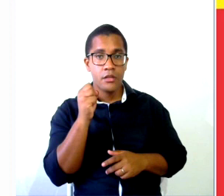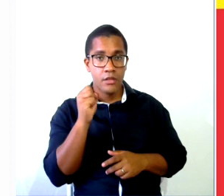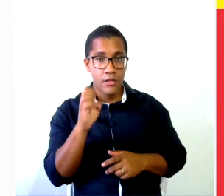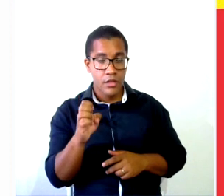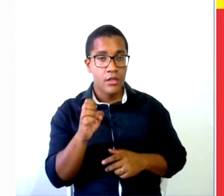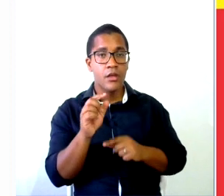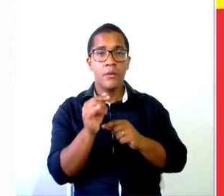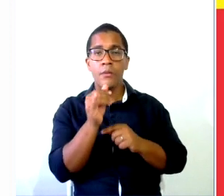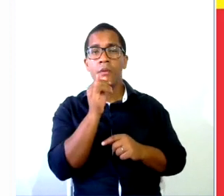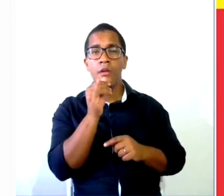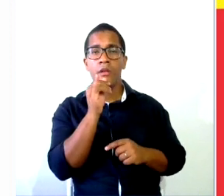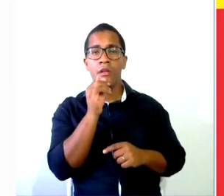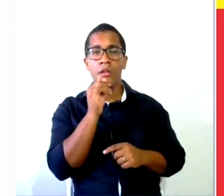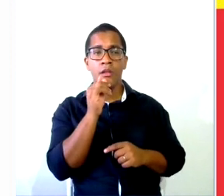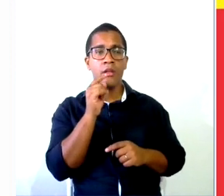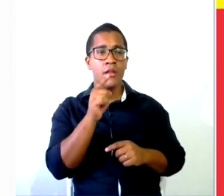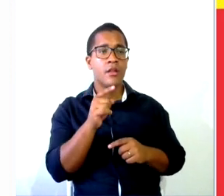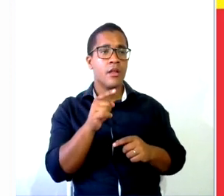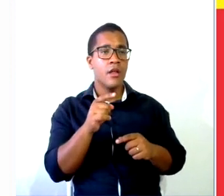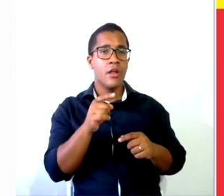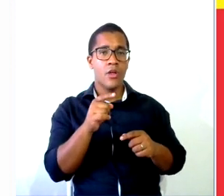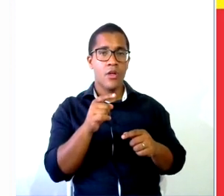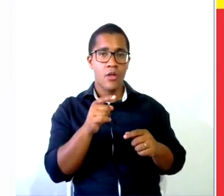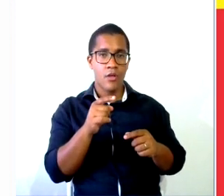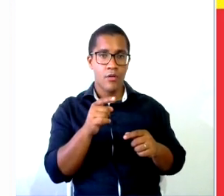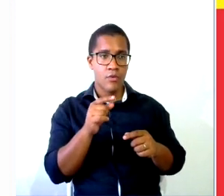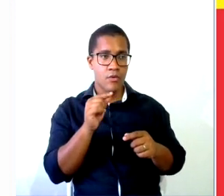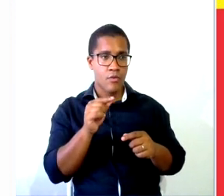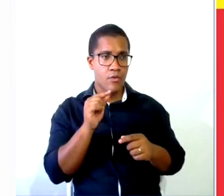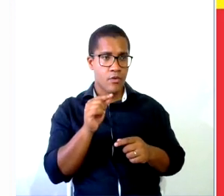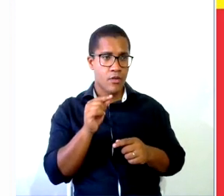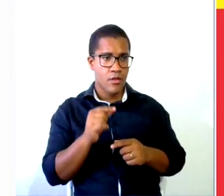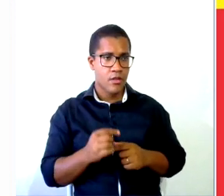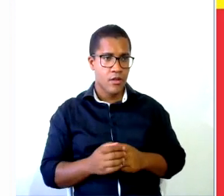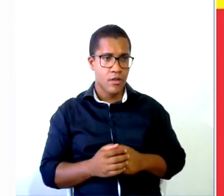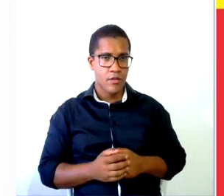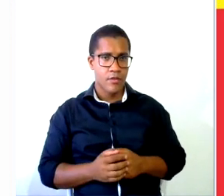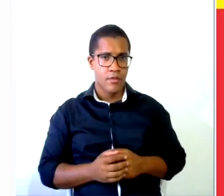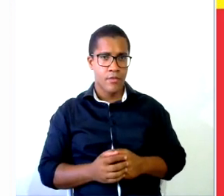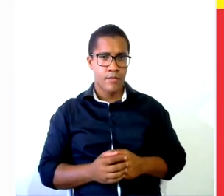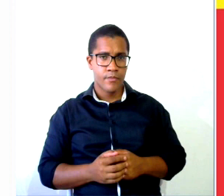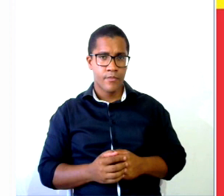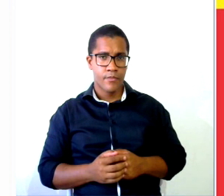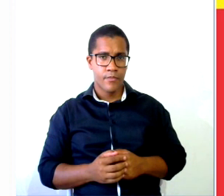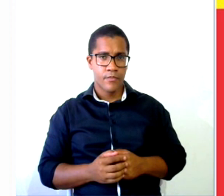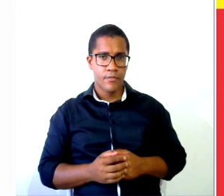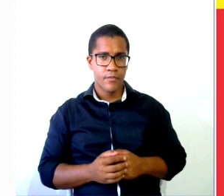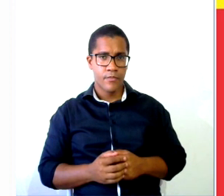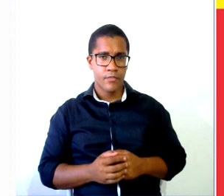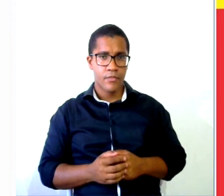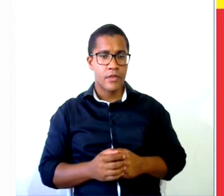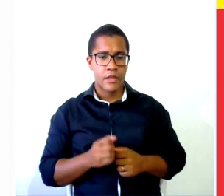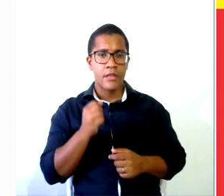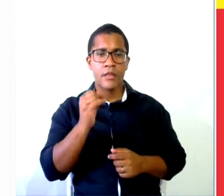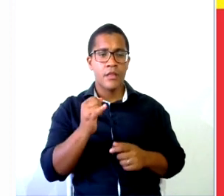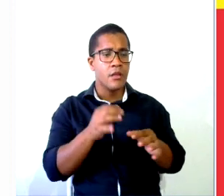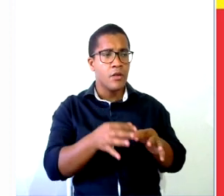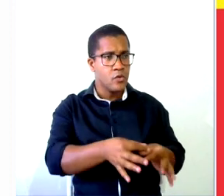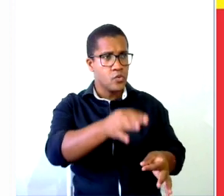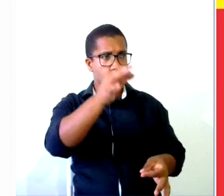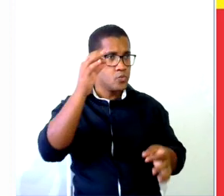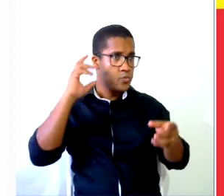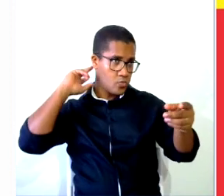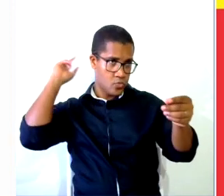por exemplo, o arco pudesse, de acordo com Aristóteles, se o arco pudesse tirar